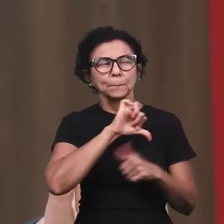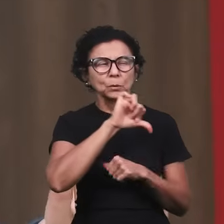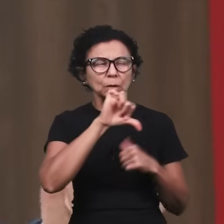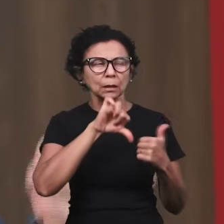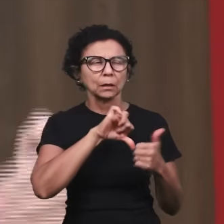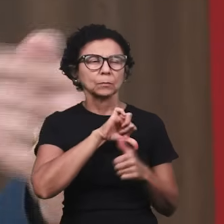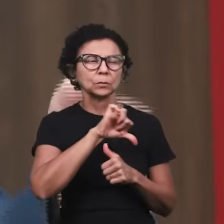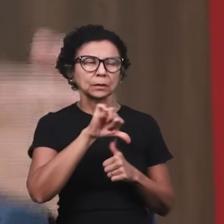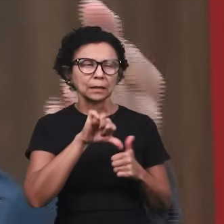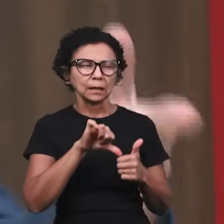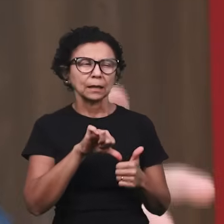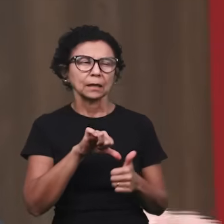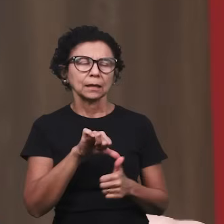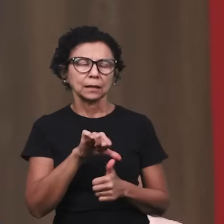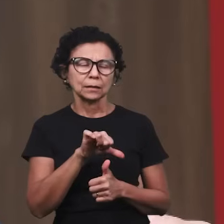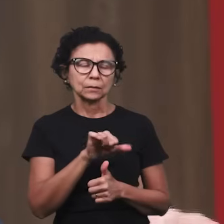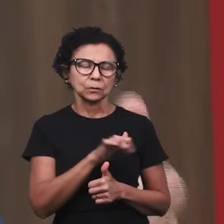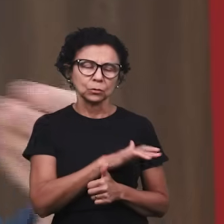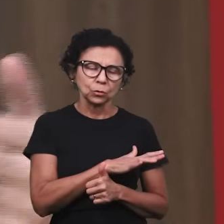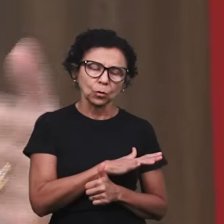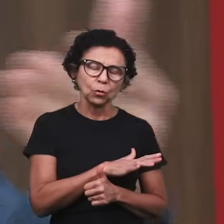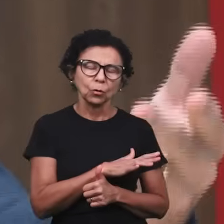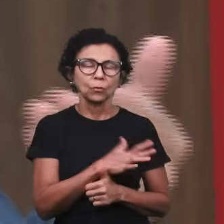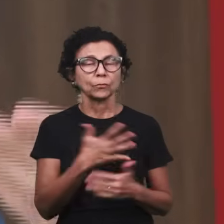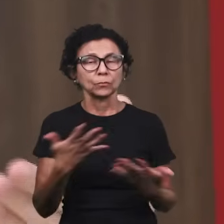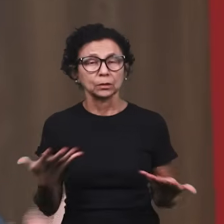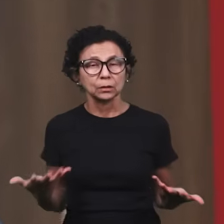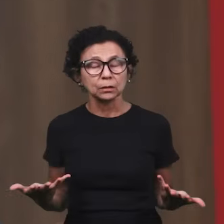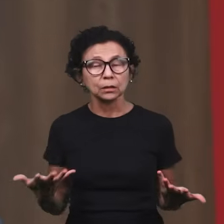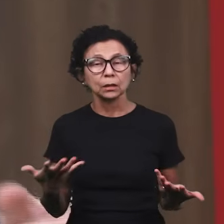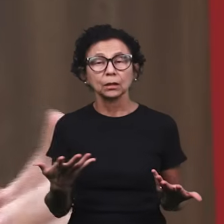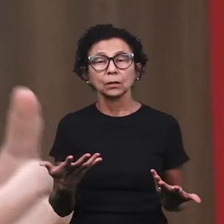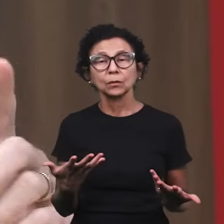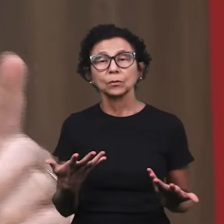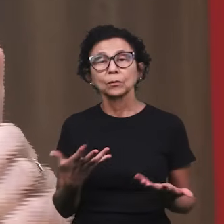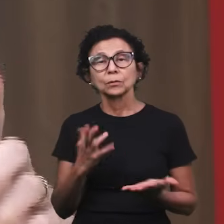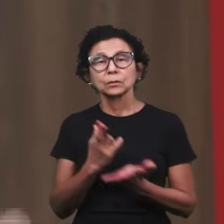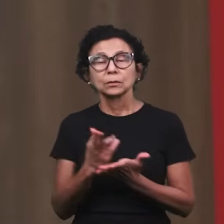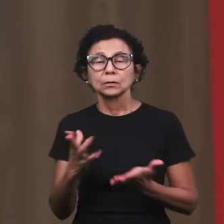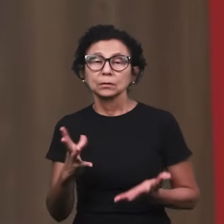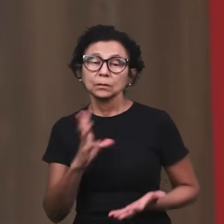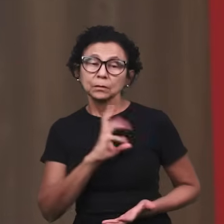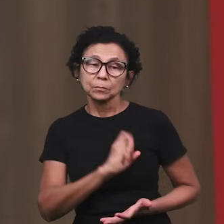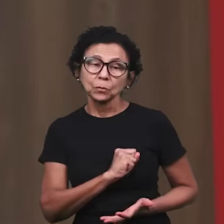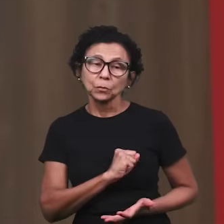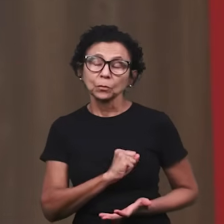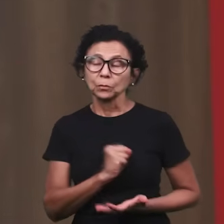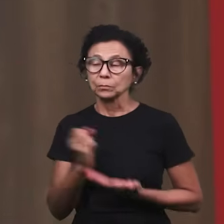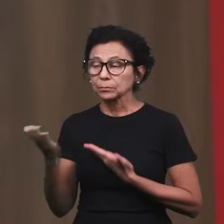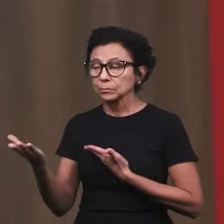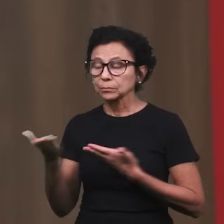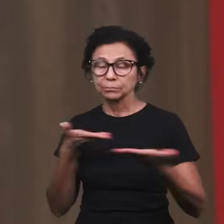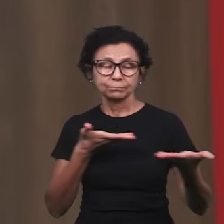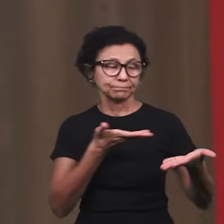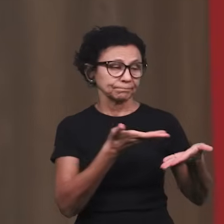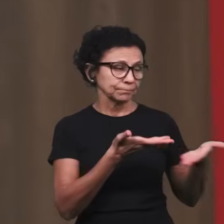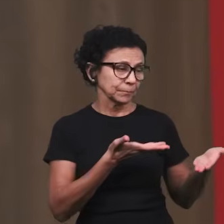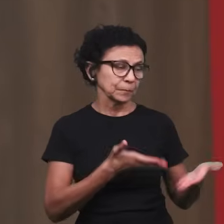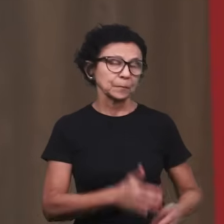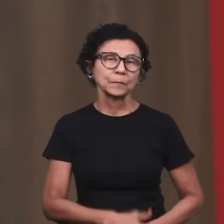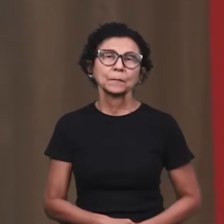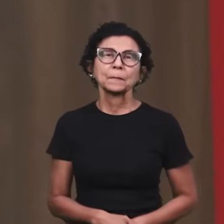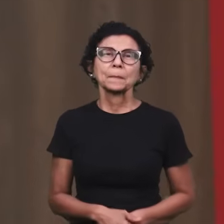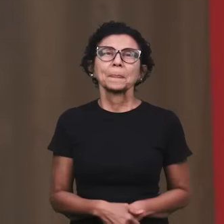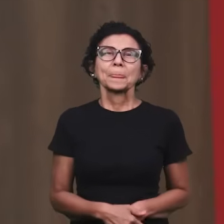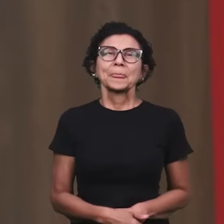assim, ambos vão se amar mais, porque é recíproco, é um para o outro. Agora, um detalhe aqui, o pastor Marcelo estava falando dos